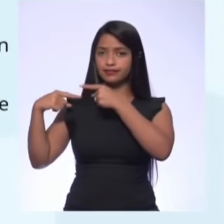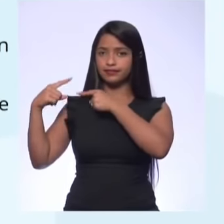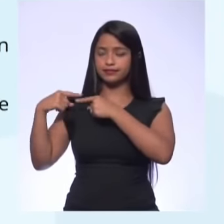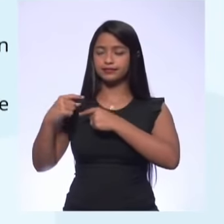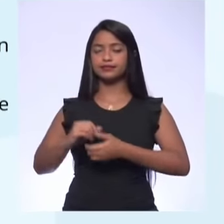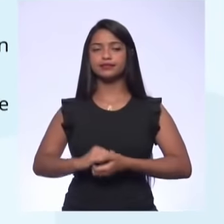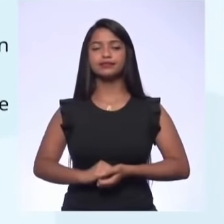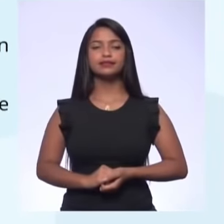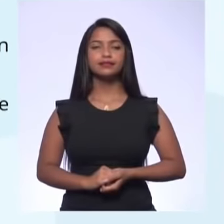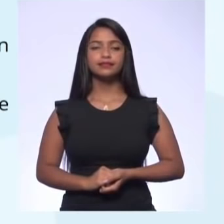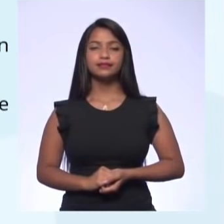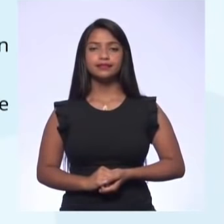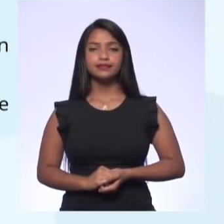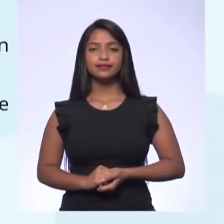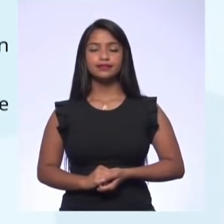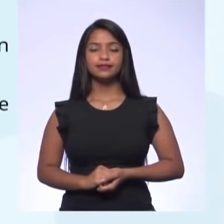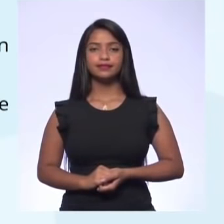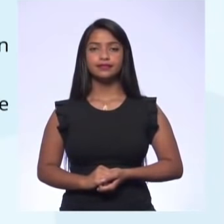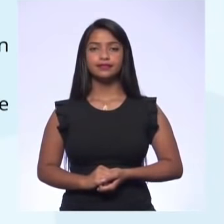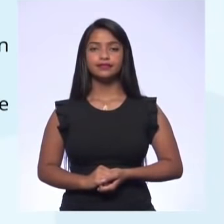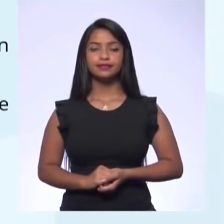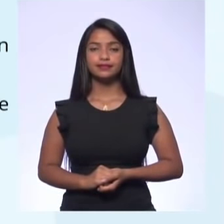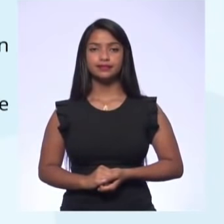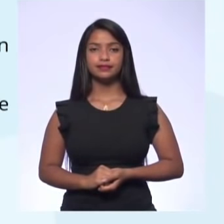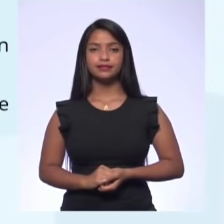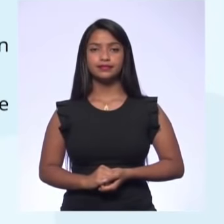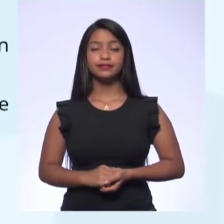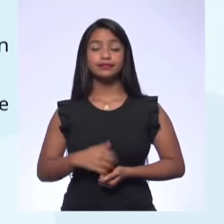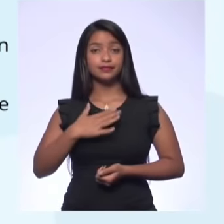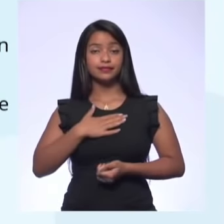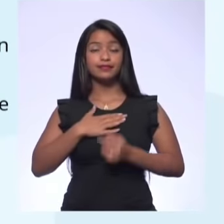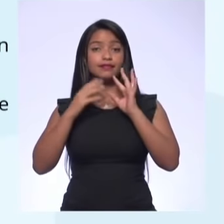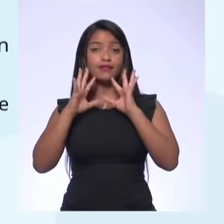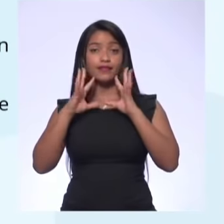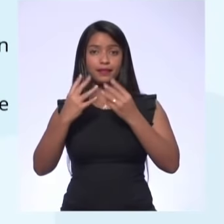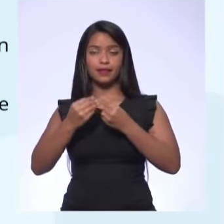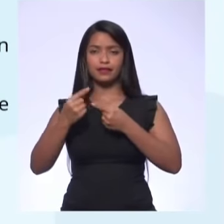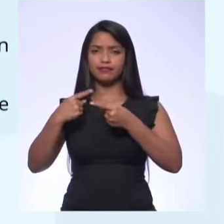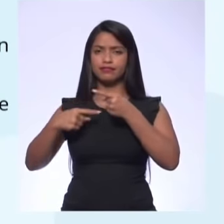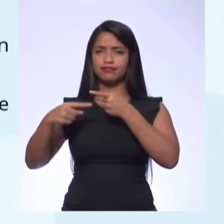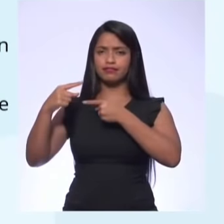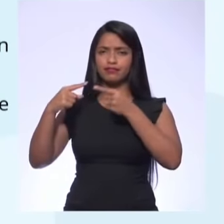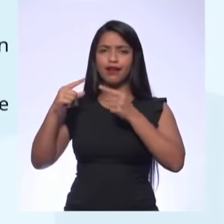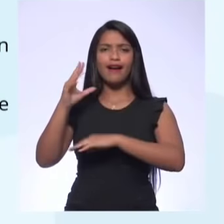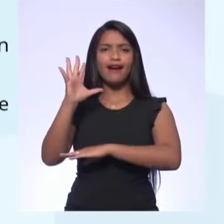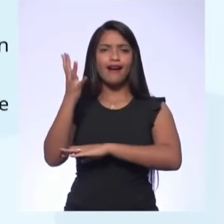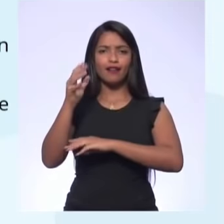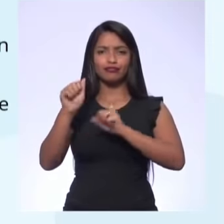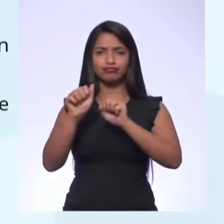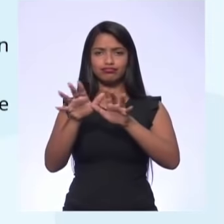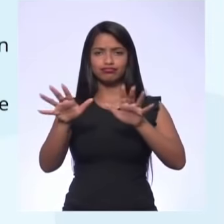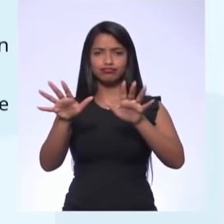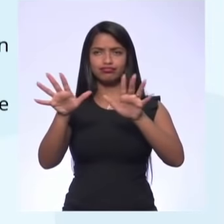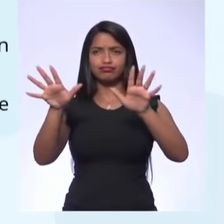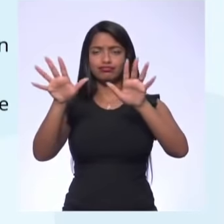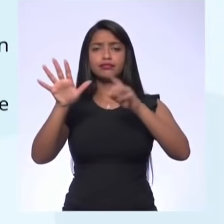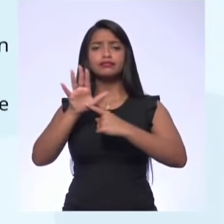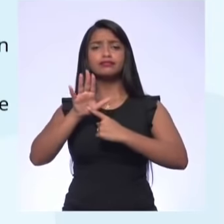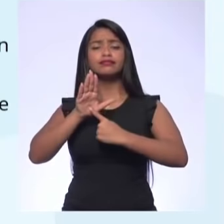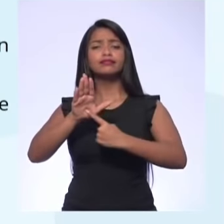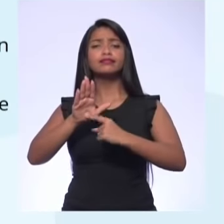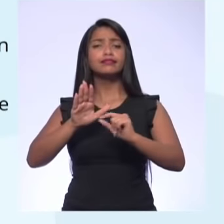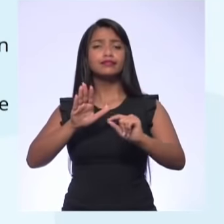tree sample shows brown eyes Minha árvore genealógica mostra olhos castanhos, because it is